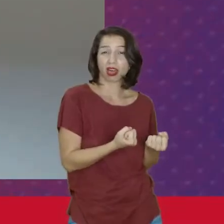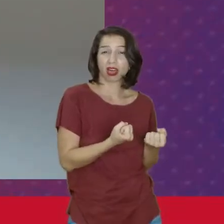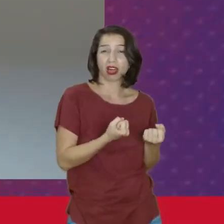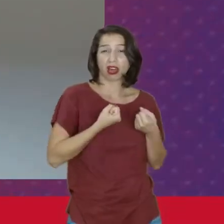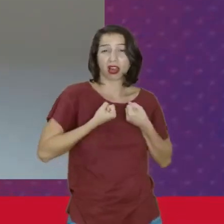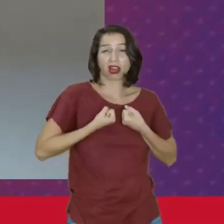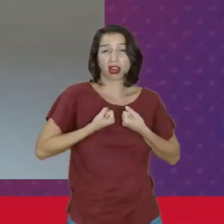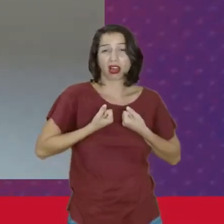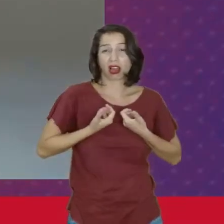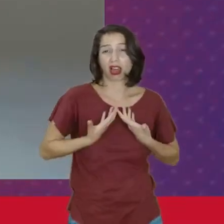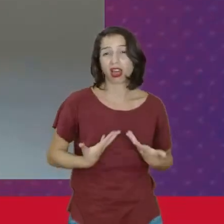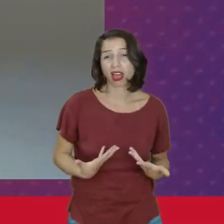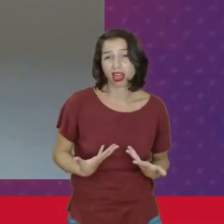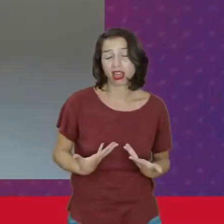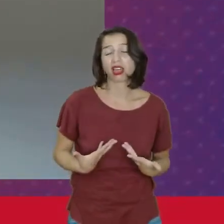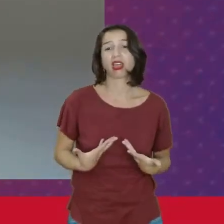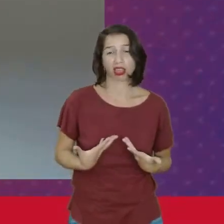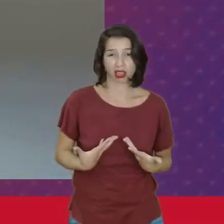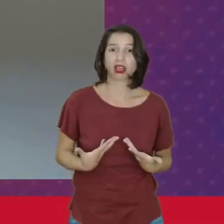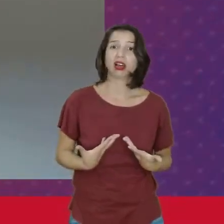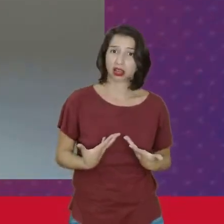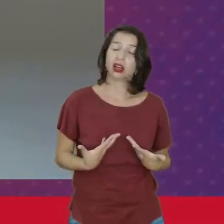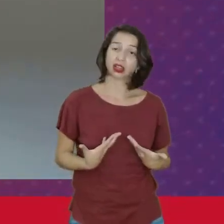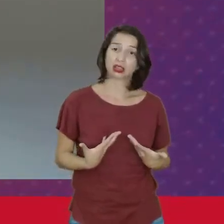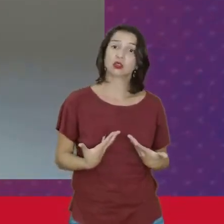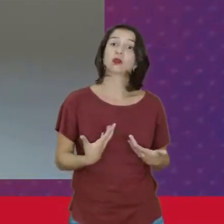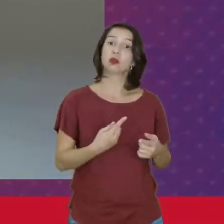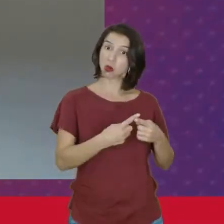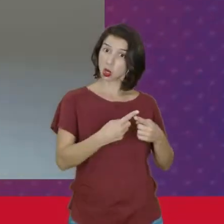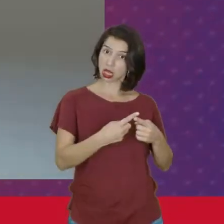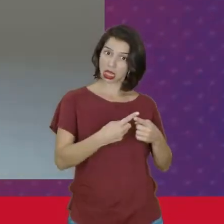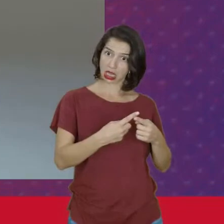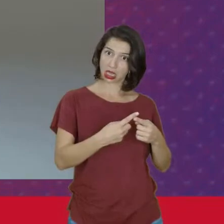Porque se na ausência de professor,